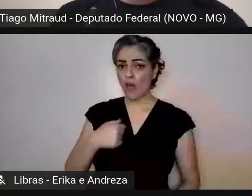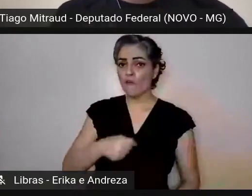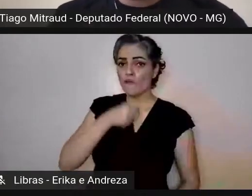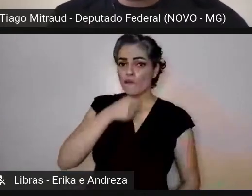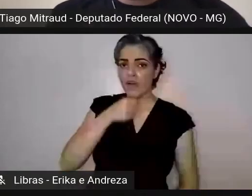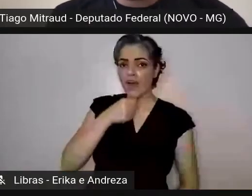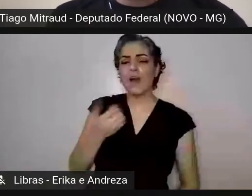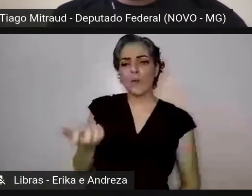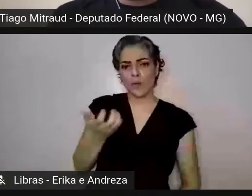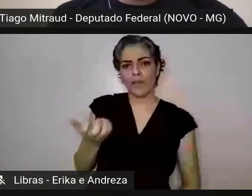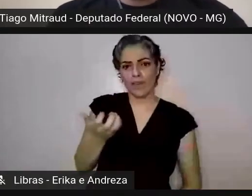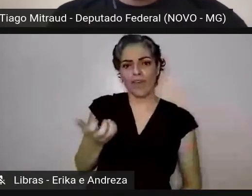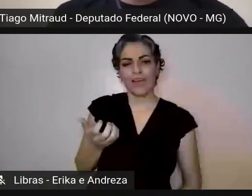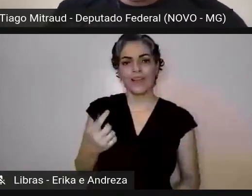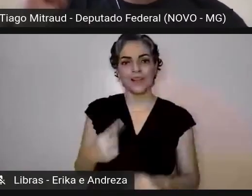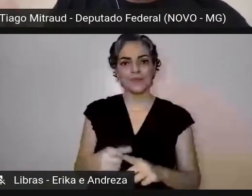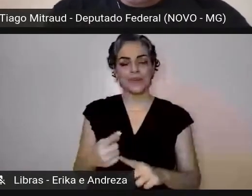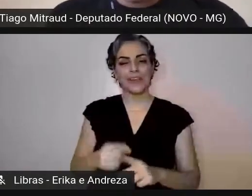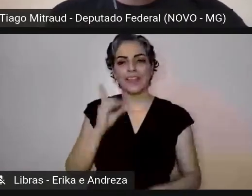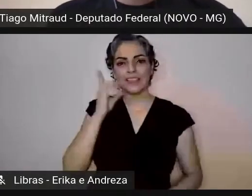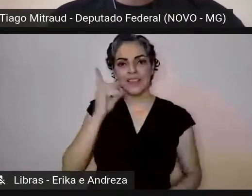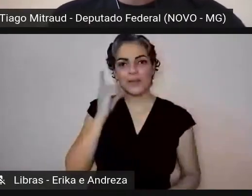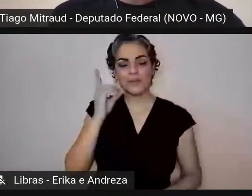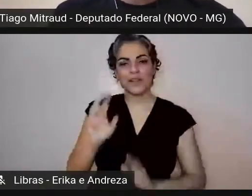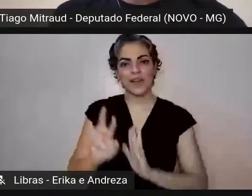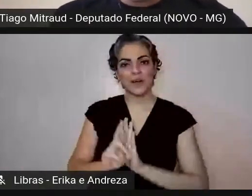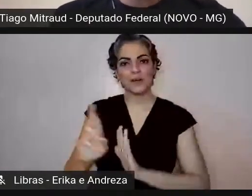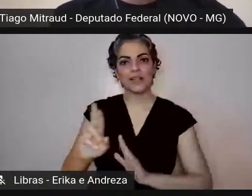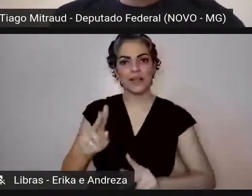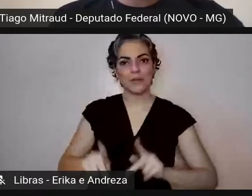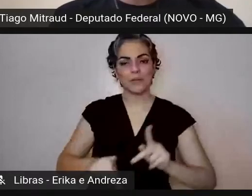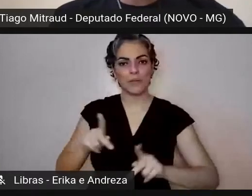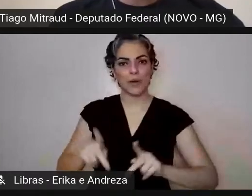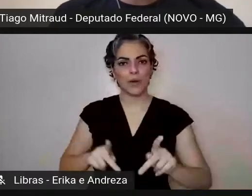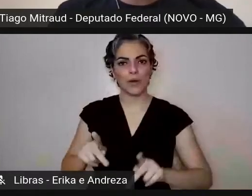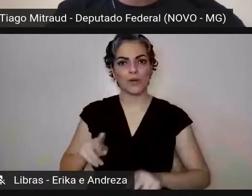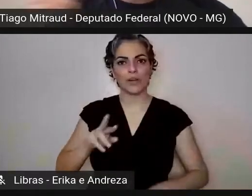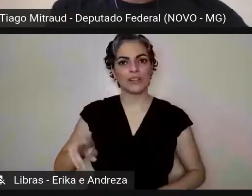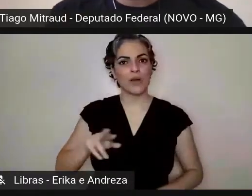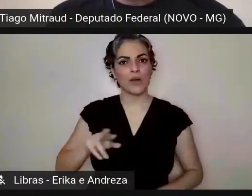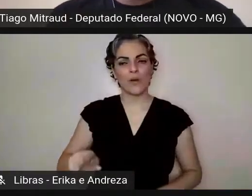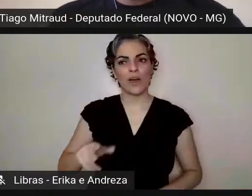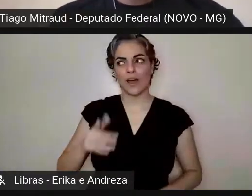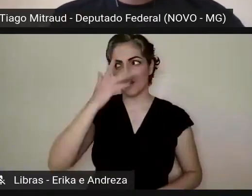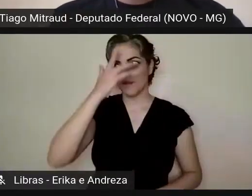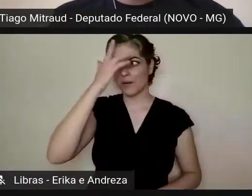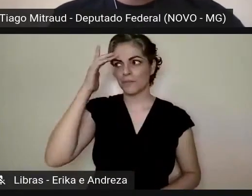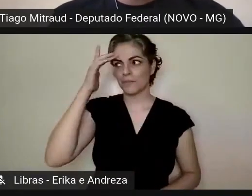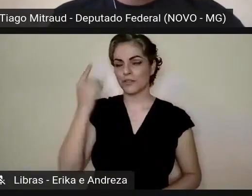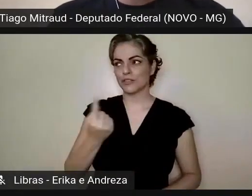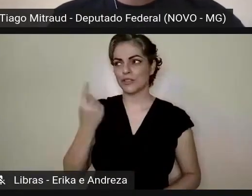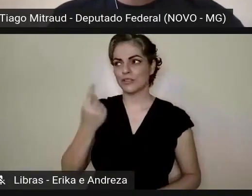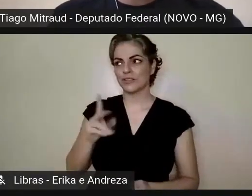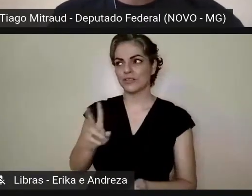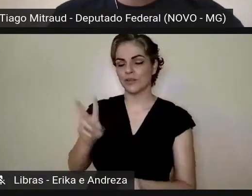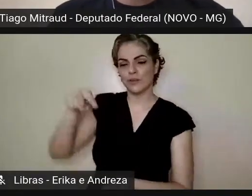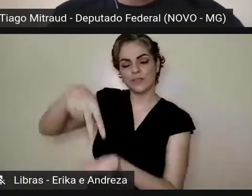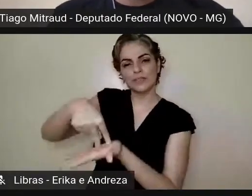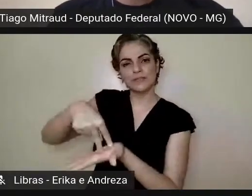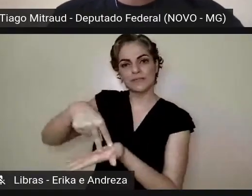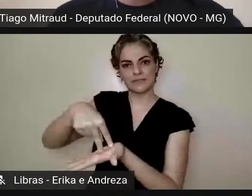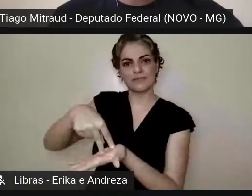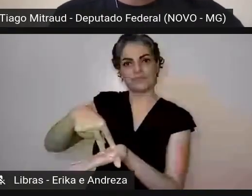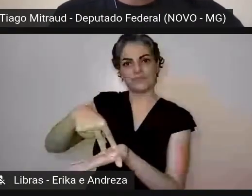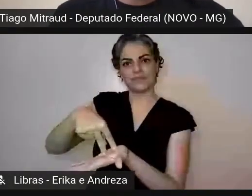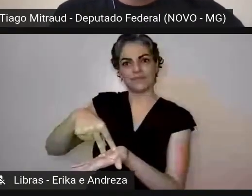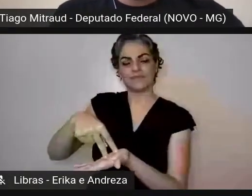porque deputado é representante do povo. Ele não é alguém que vira deputado e sobe num pedestal e começa a se achar melhor do que ninguém.